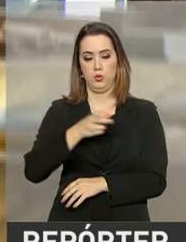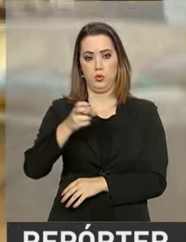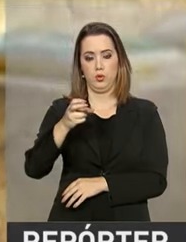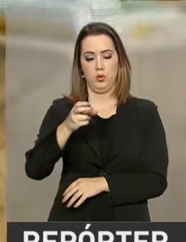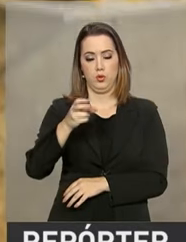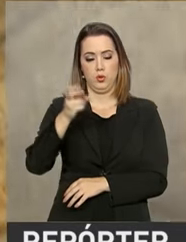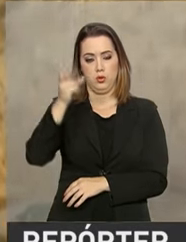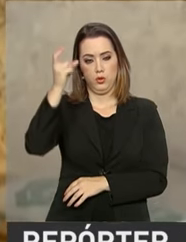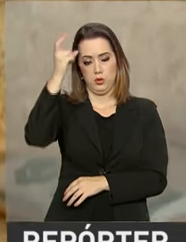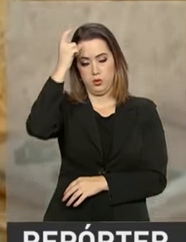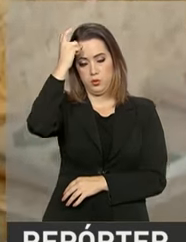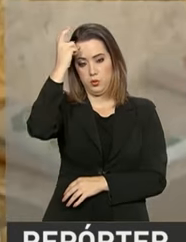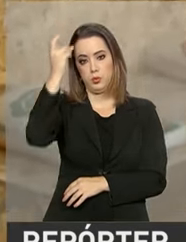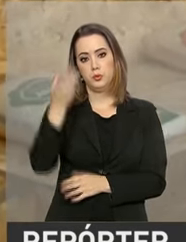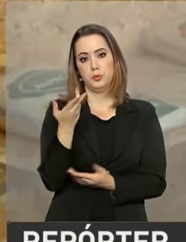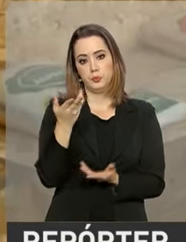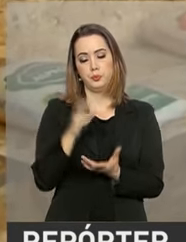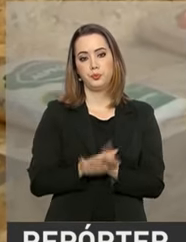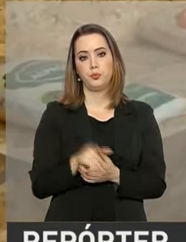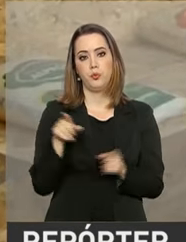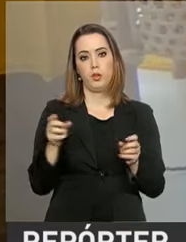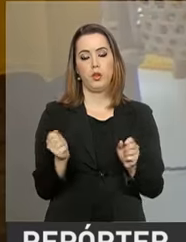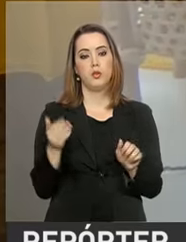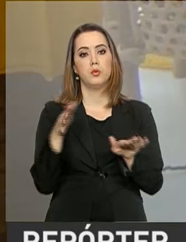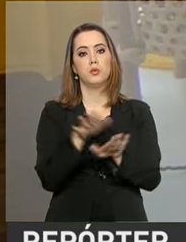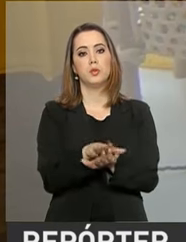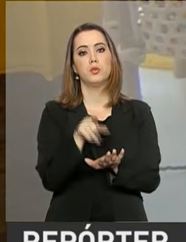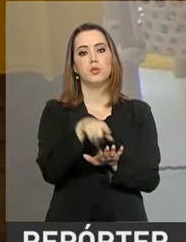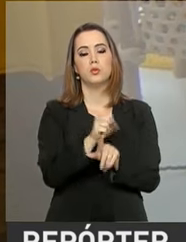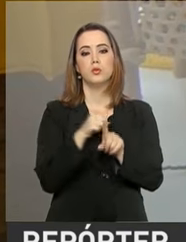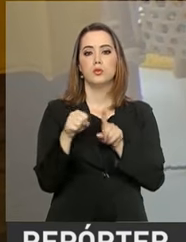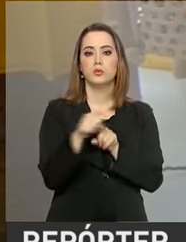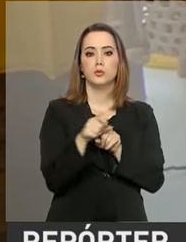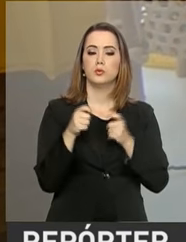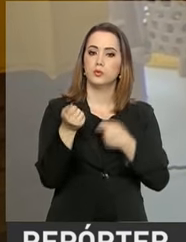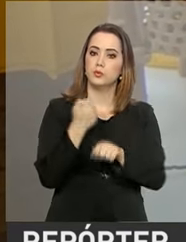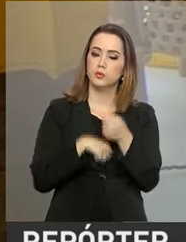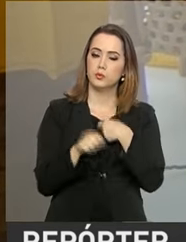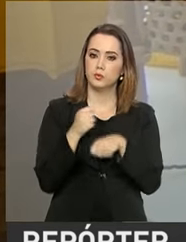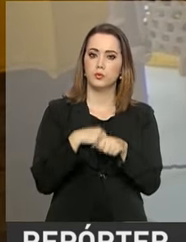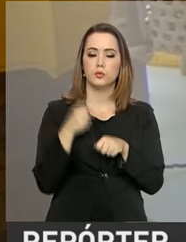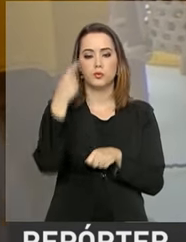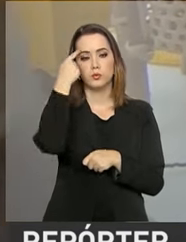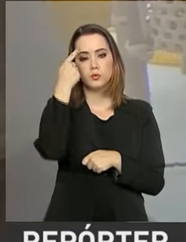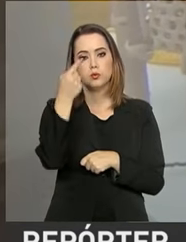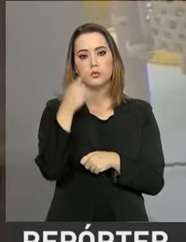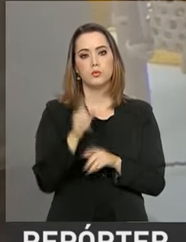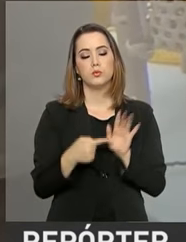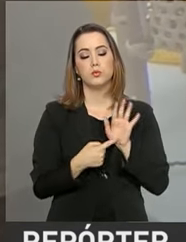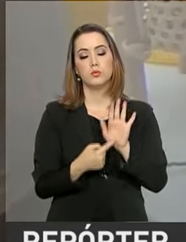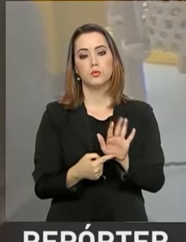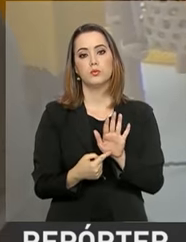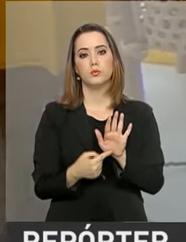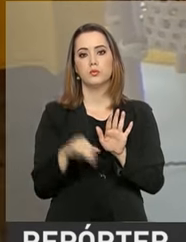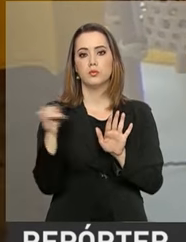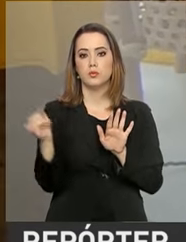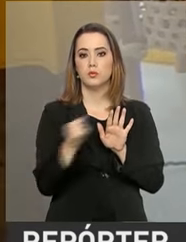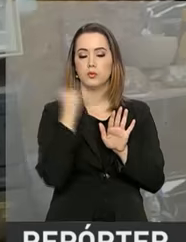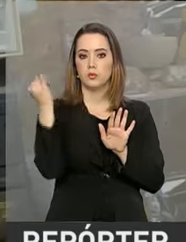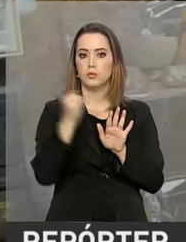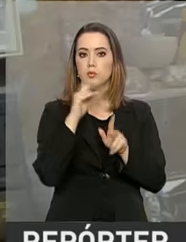além da inclusão social e econômica dos produtores Outra ideia da feira é mostrar a importância dos povos e comunidades